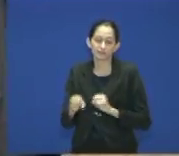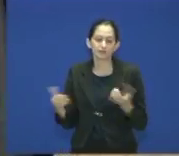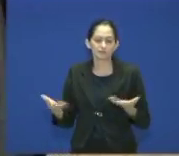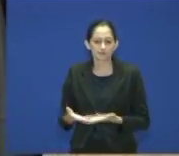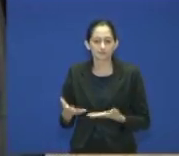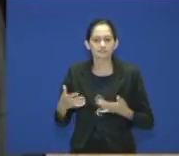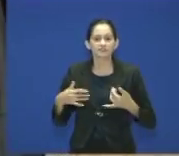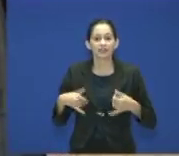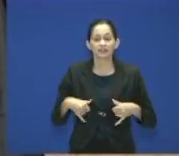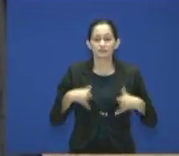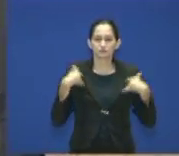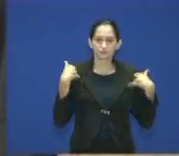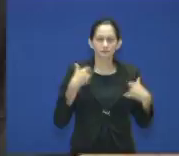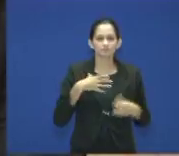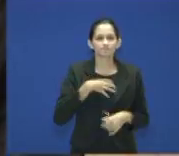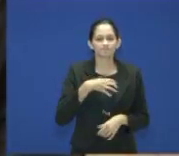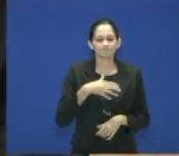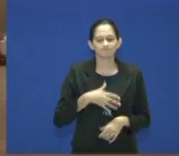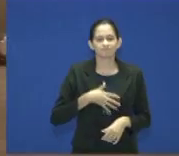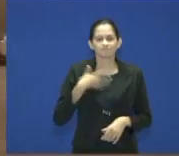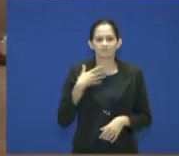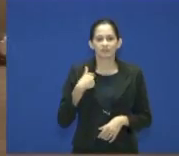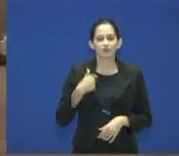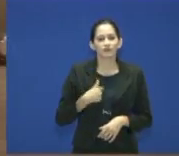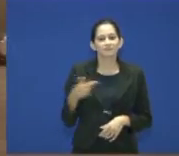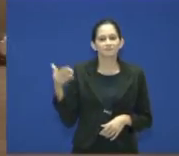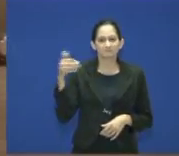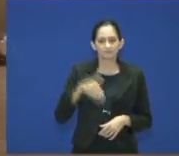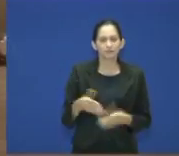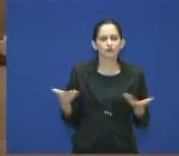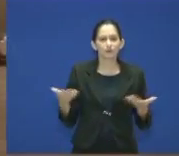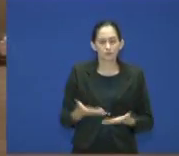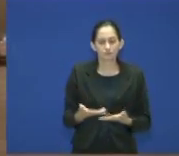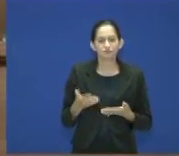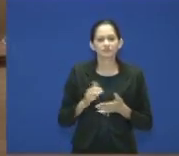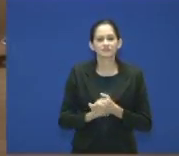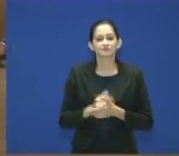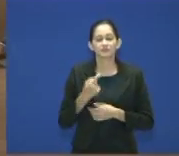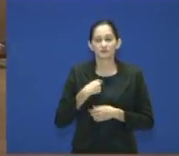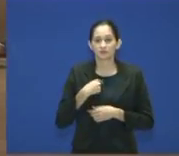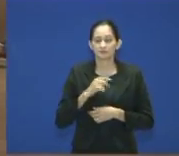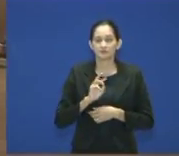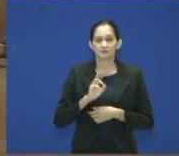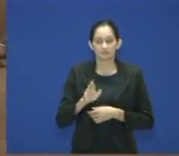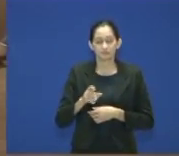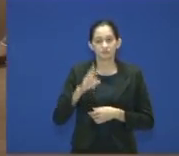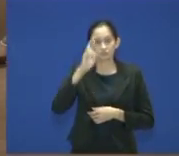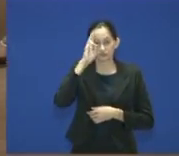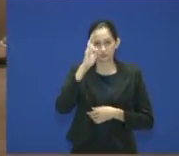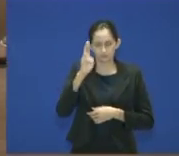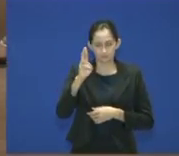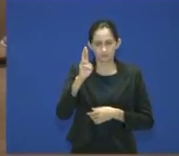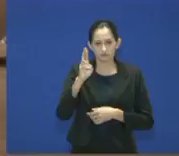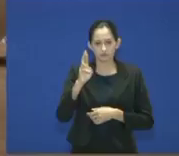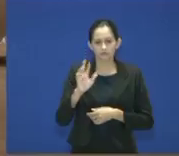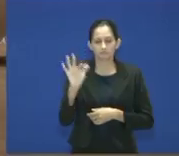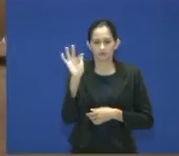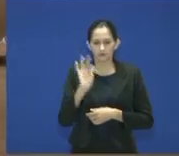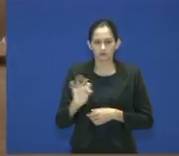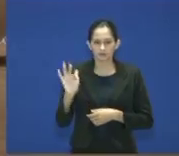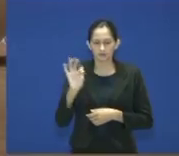que, mais uma vez, estou aqui para, na qualidade de diretora desta grande